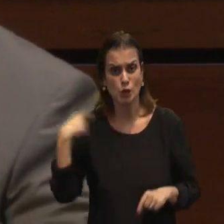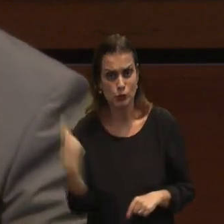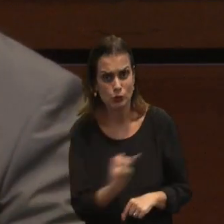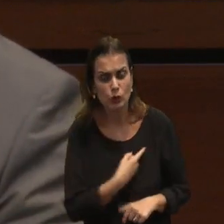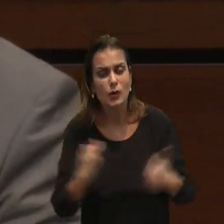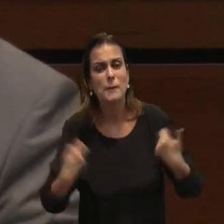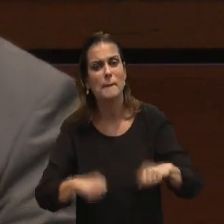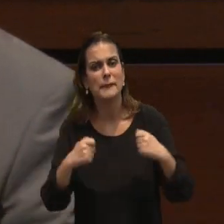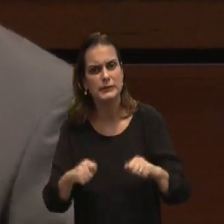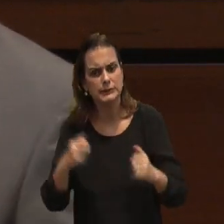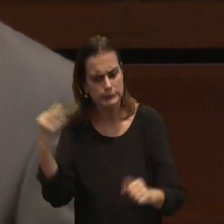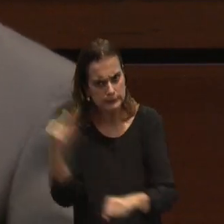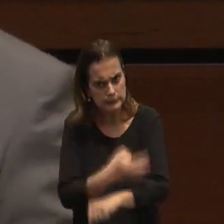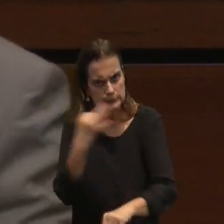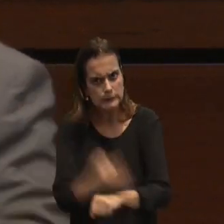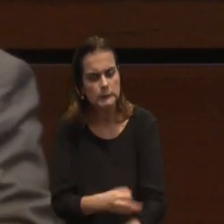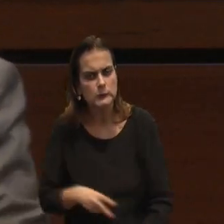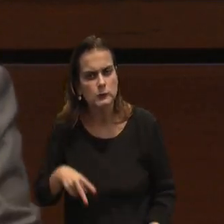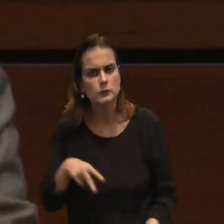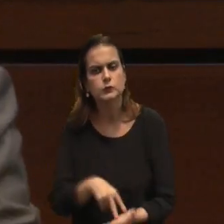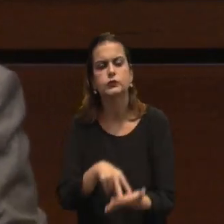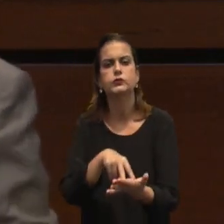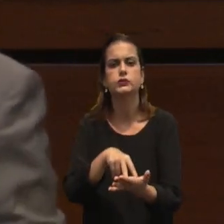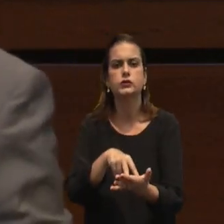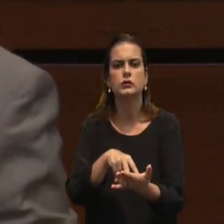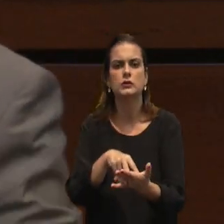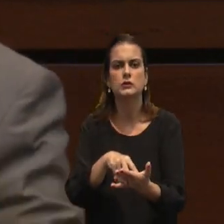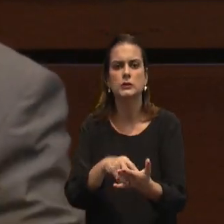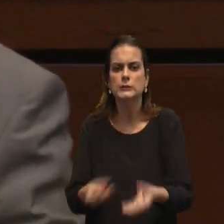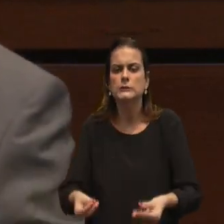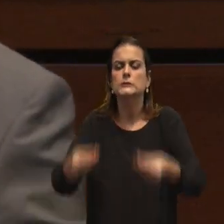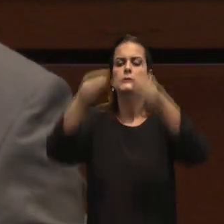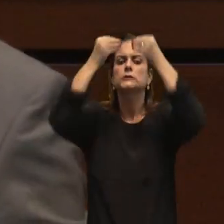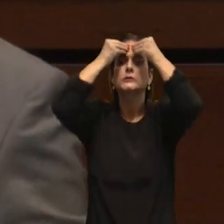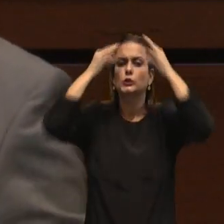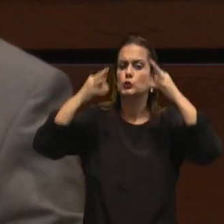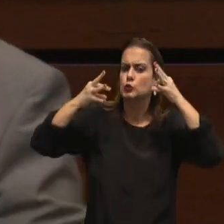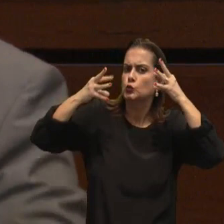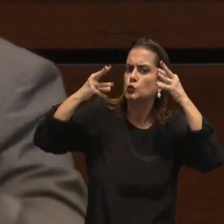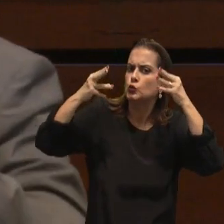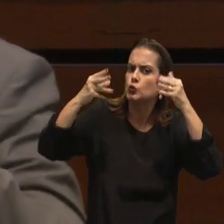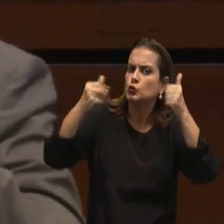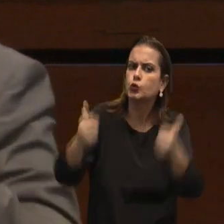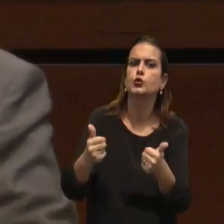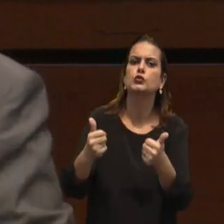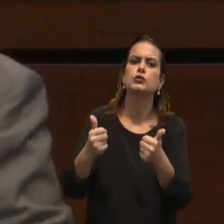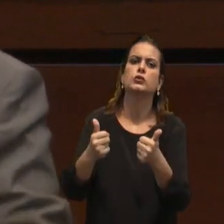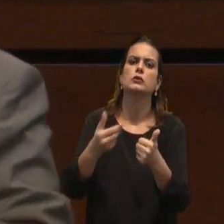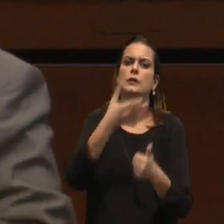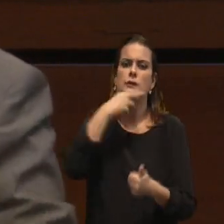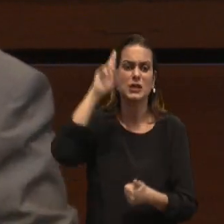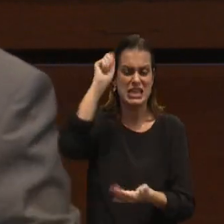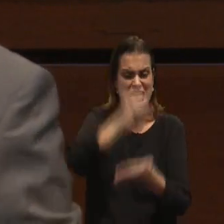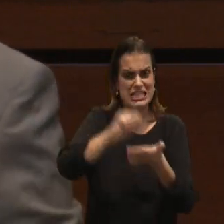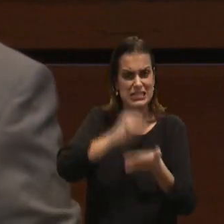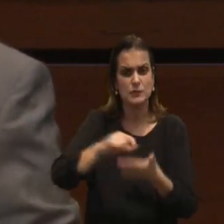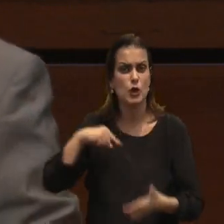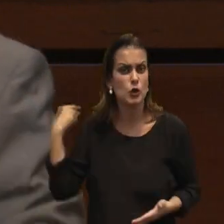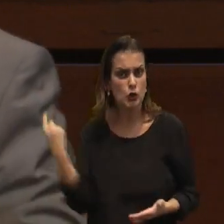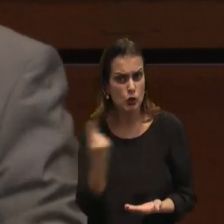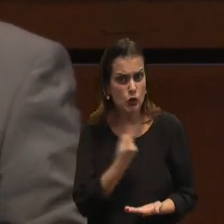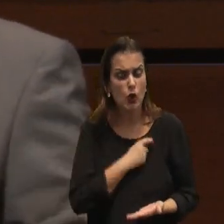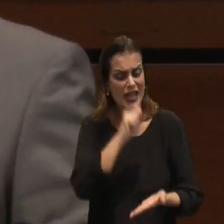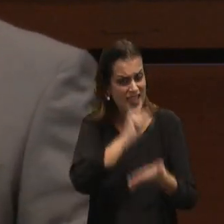devemos perseverar, guardar as coisas que na palavra, essas palavras escritas para nós,